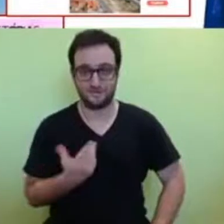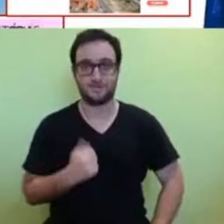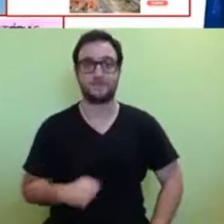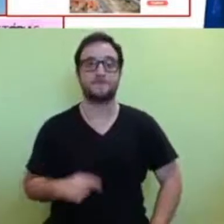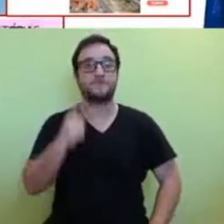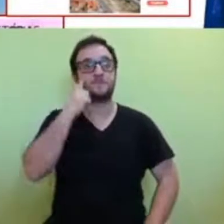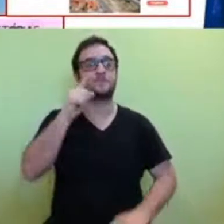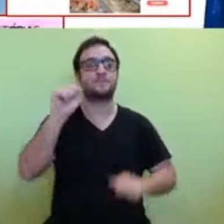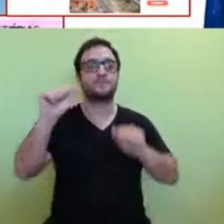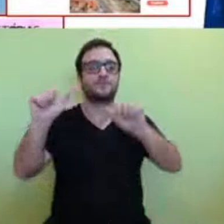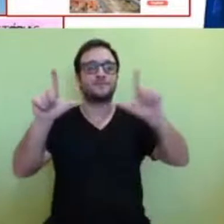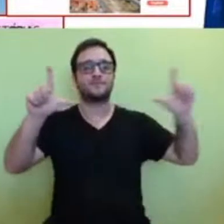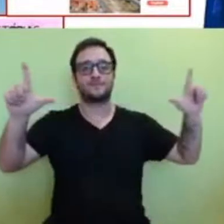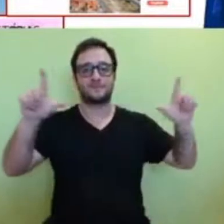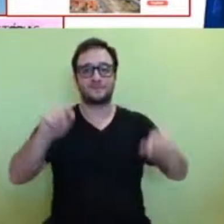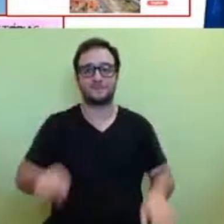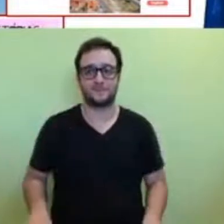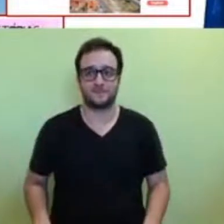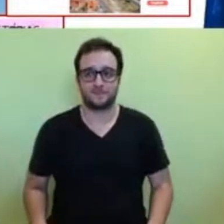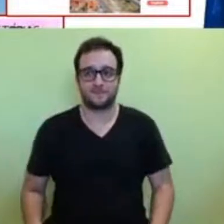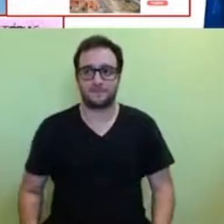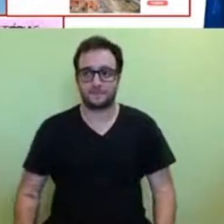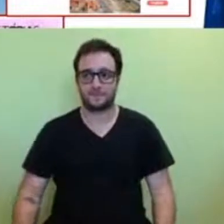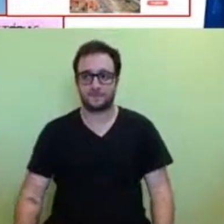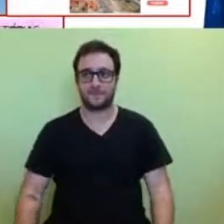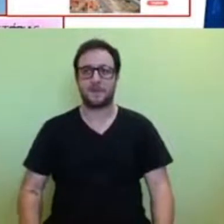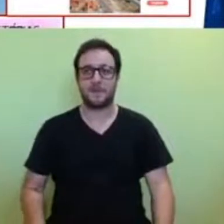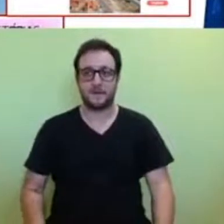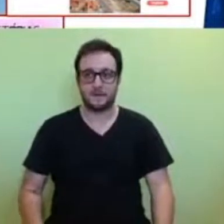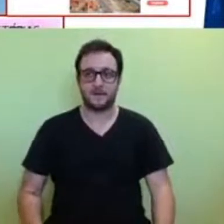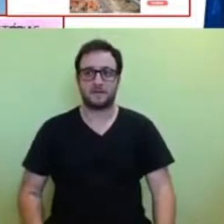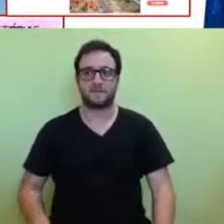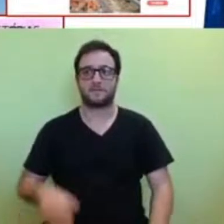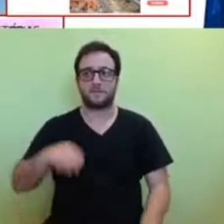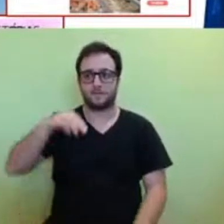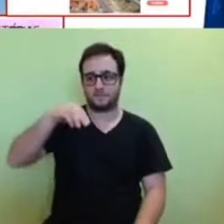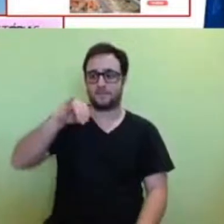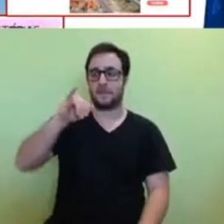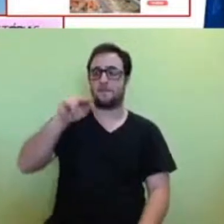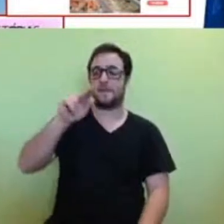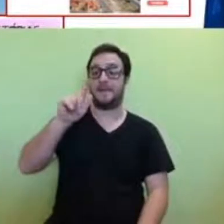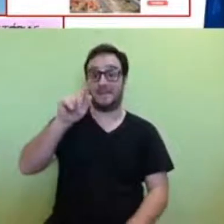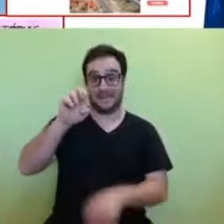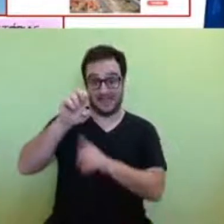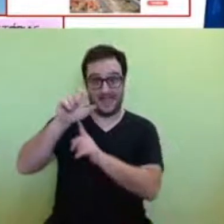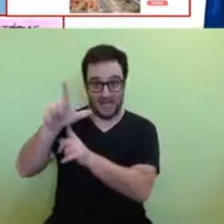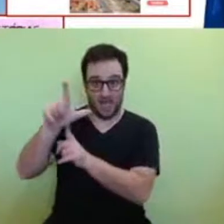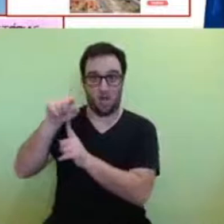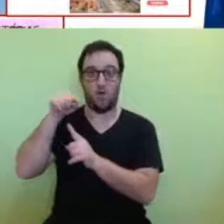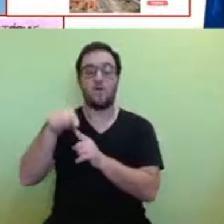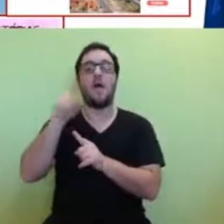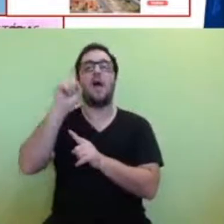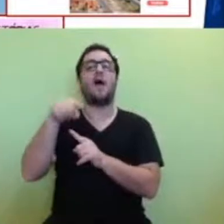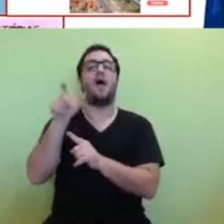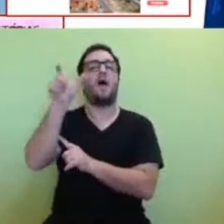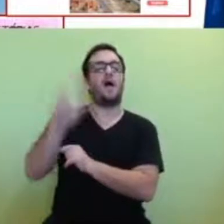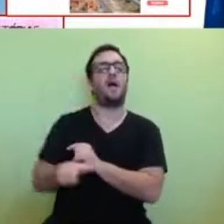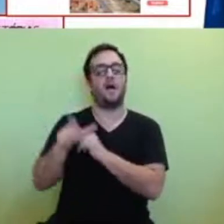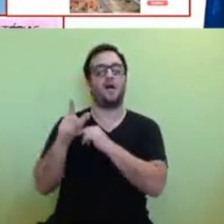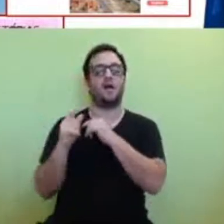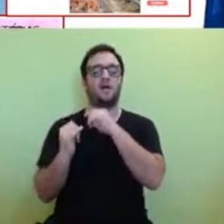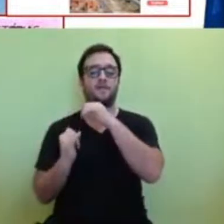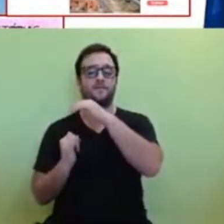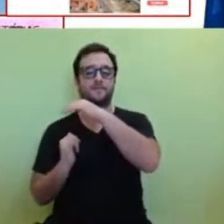do Piauí. Eu acho que ele trabalha no IFPI, se não me engano, né? E ele tem produzido várias traduções